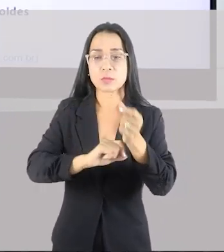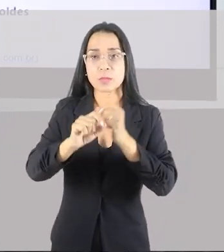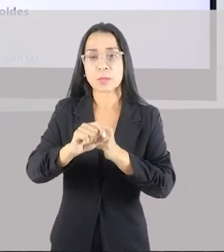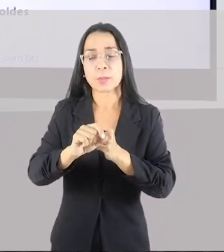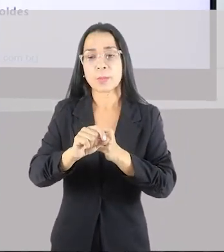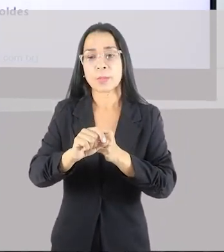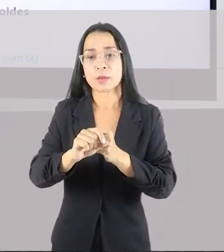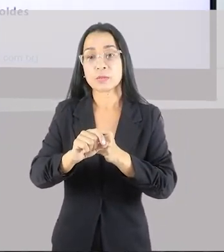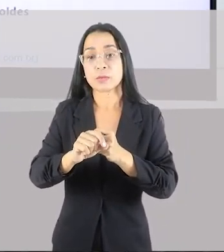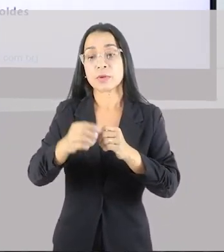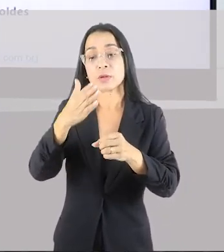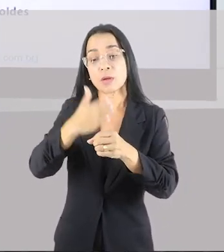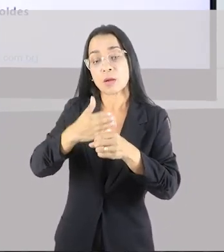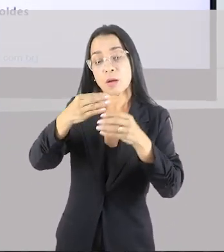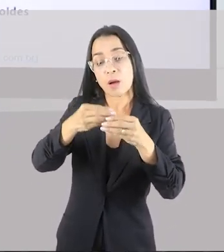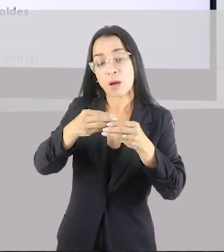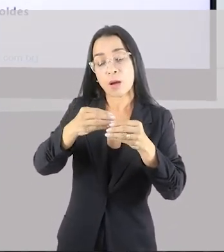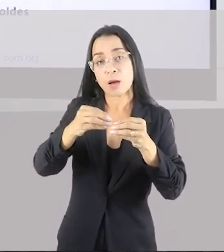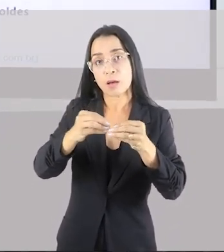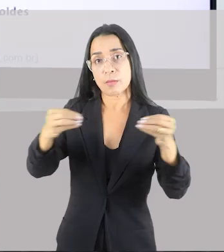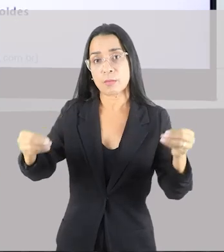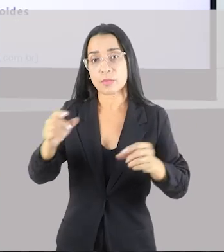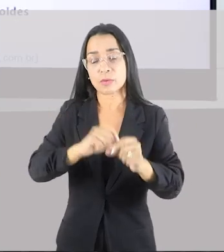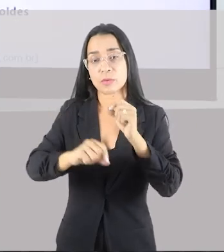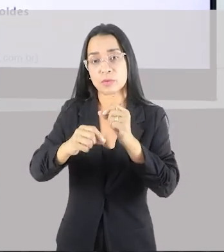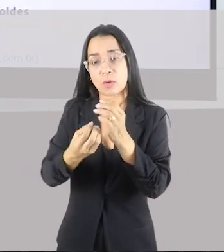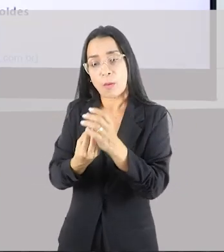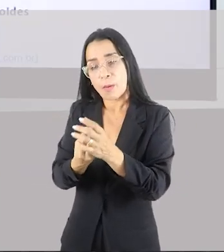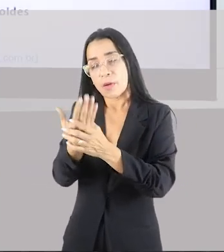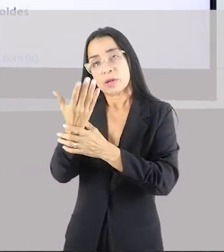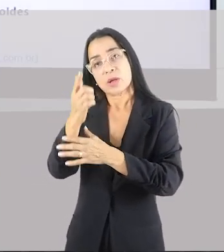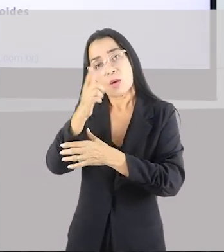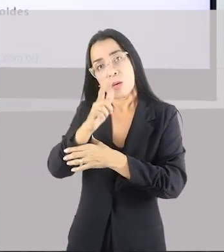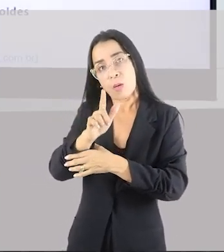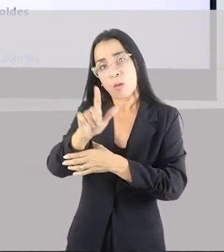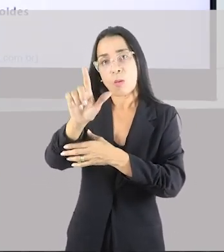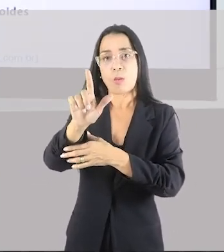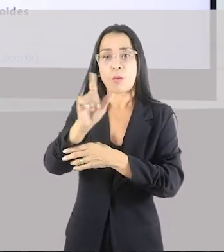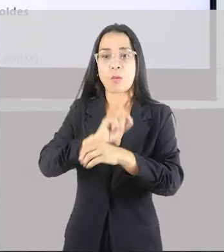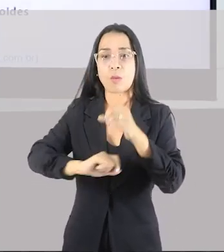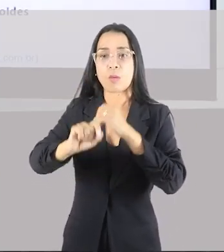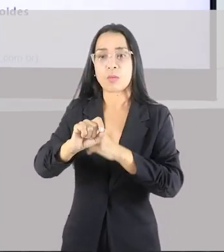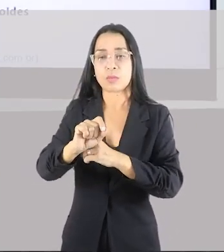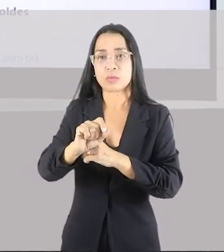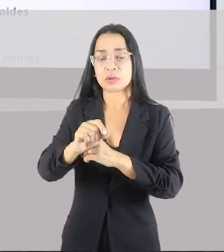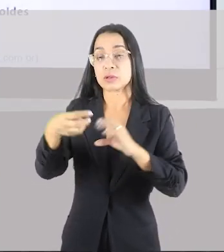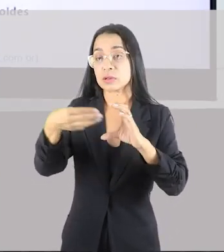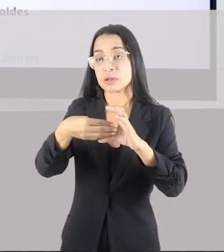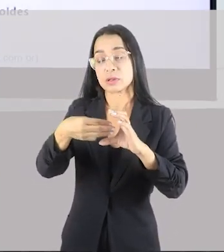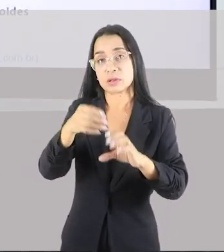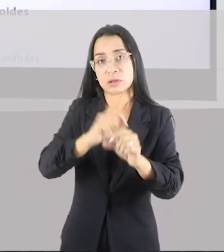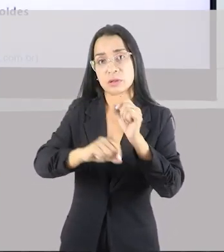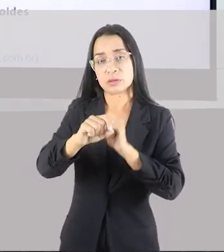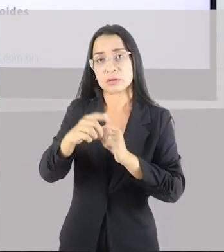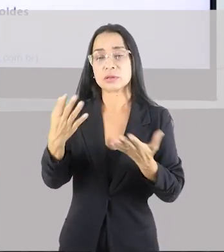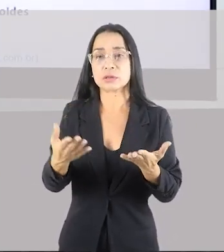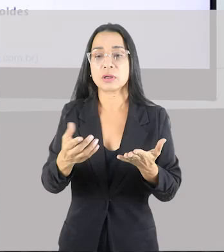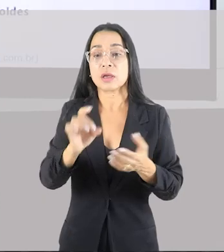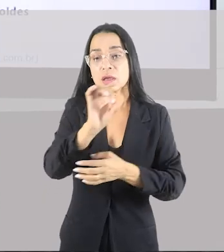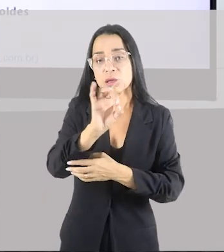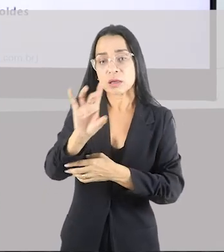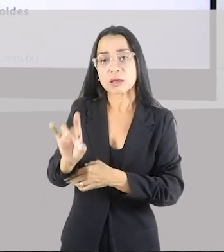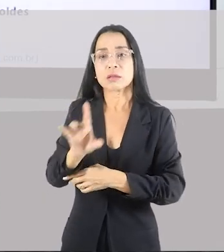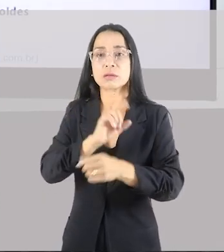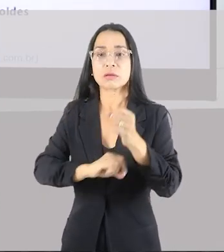processos mitóticos, ou seja, vai produzir outras espermatogônias e cada uma delas